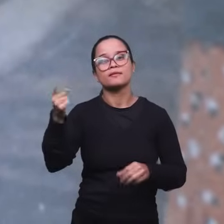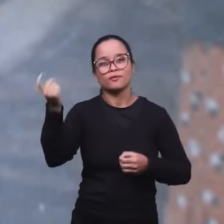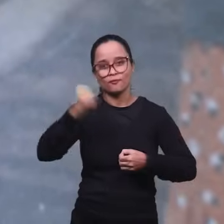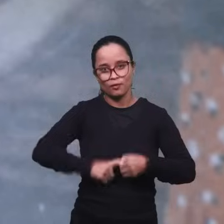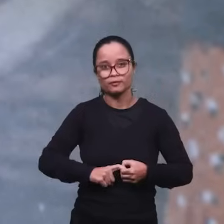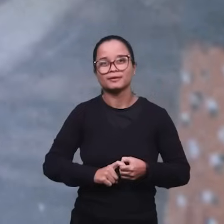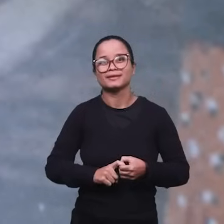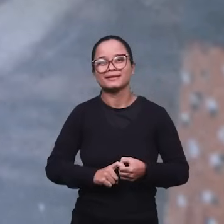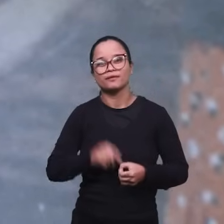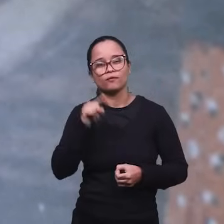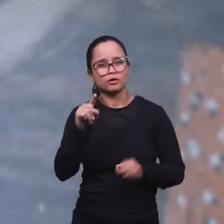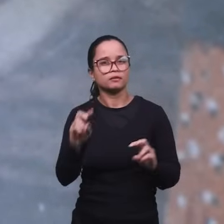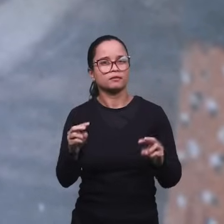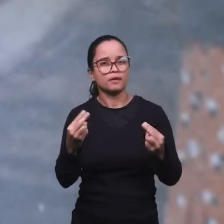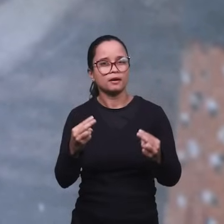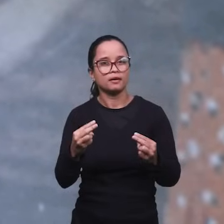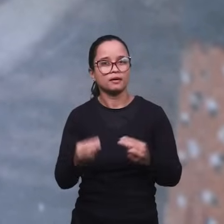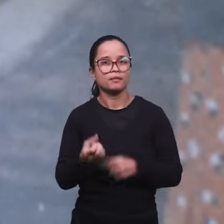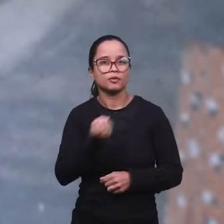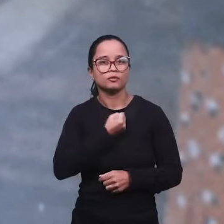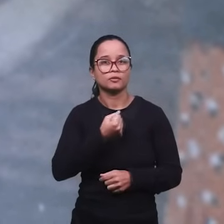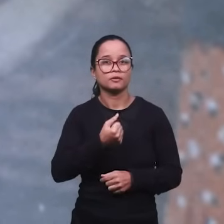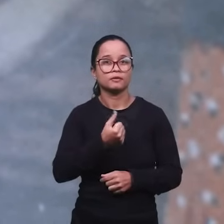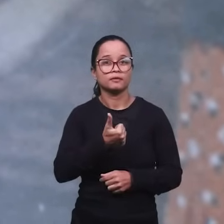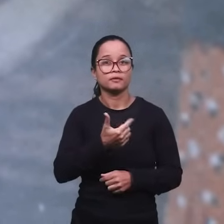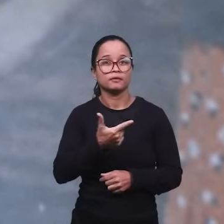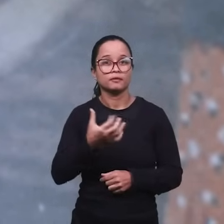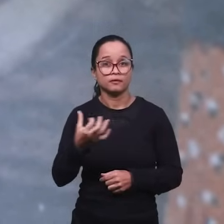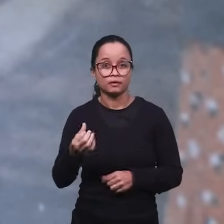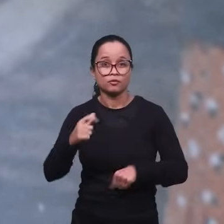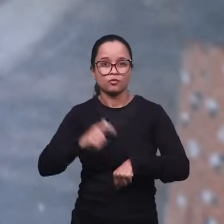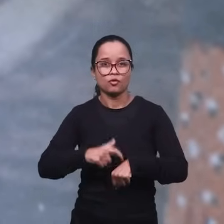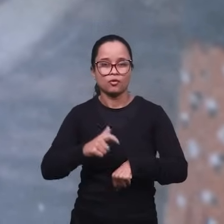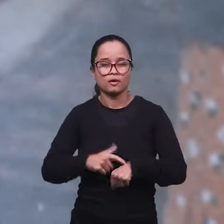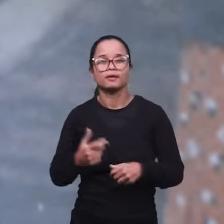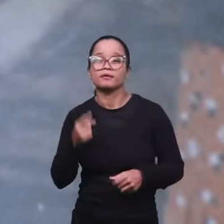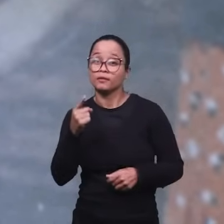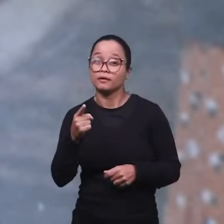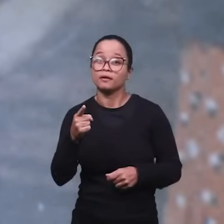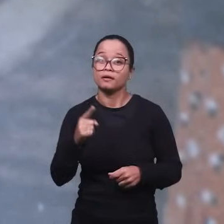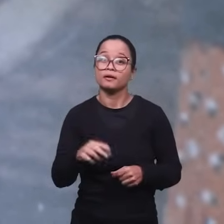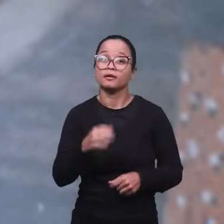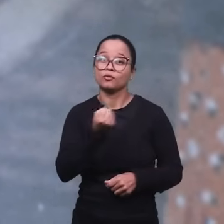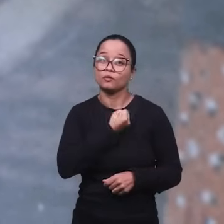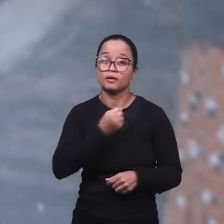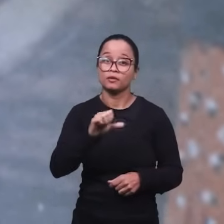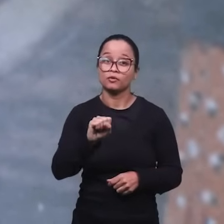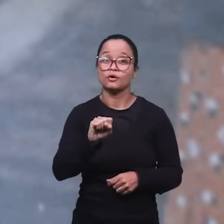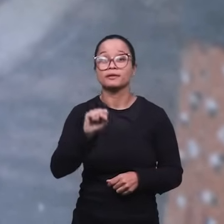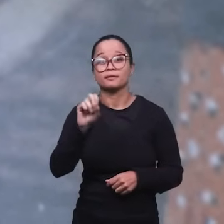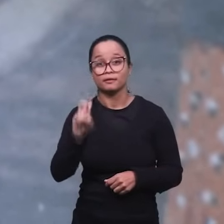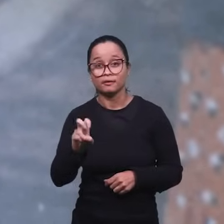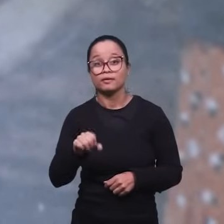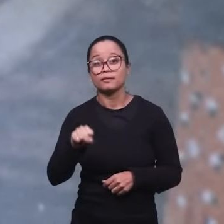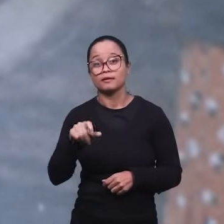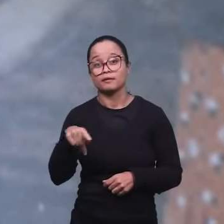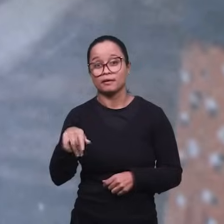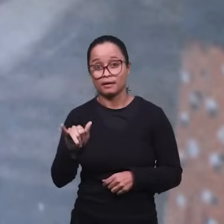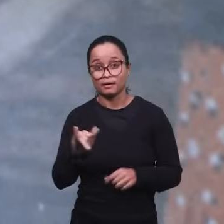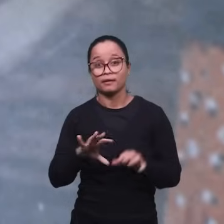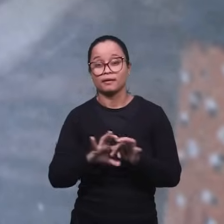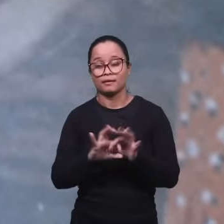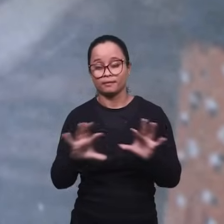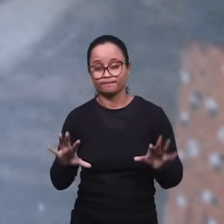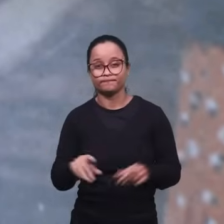com mais uma edição, tá certo? Você que nos assiste pelo canal 126, nesse mesmo horário, você que nos assiste pelo canal 85 da Sky Livre, você que